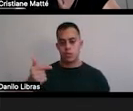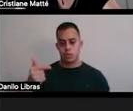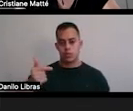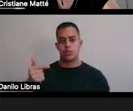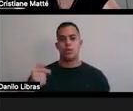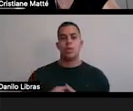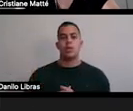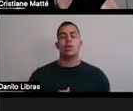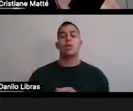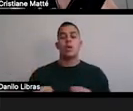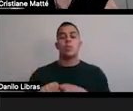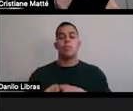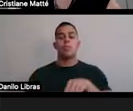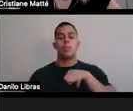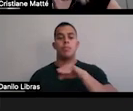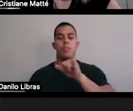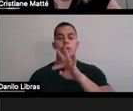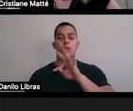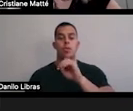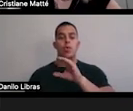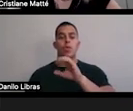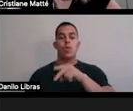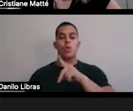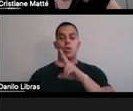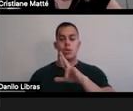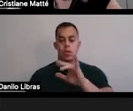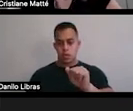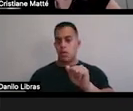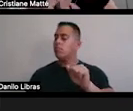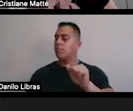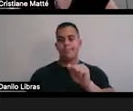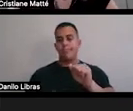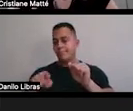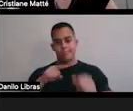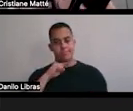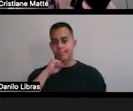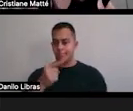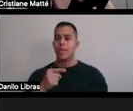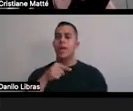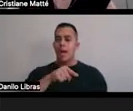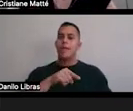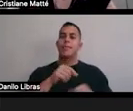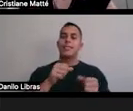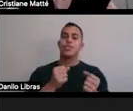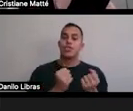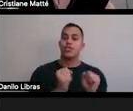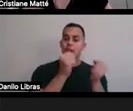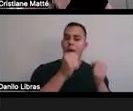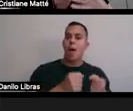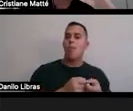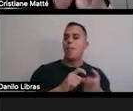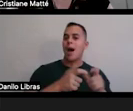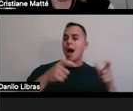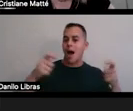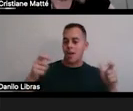a nossa mitocôndria que acaba se tornando alvo desse sistema de espécies reativas super aumentadas, desse estresse oxidativo que se forma,